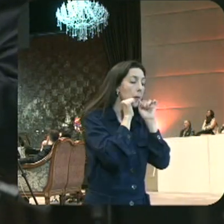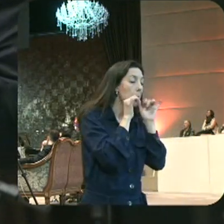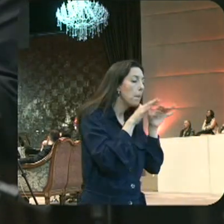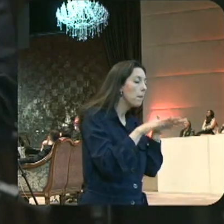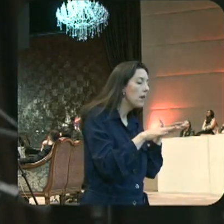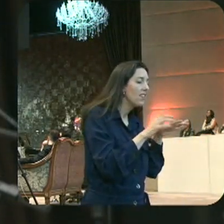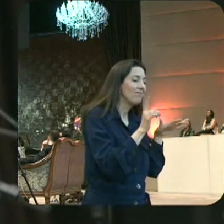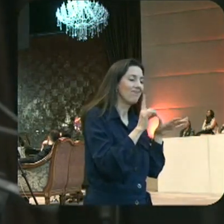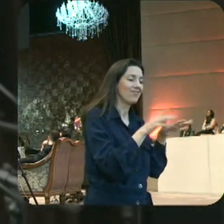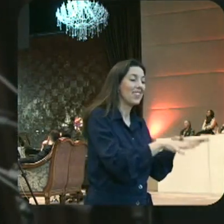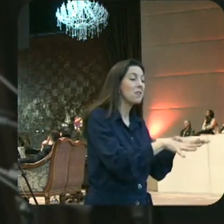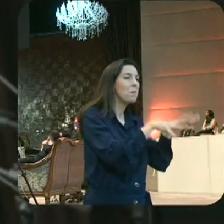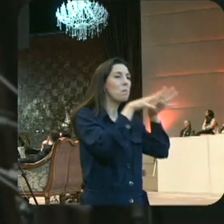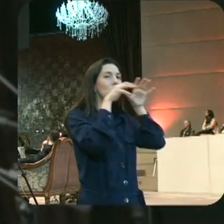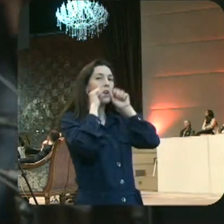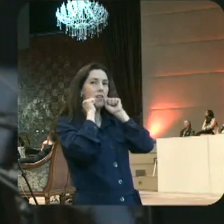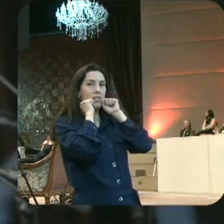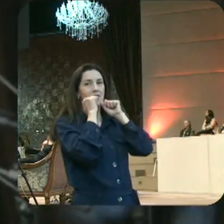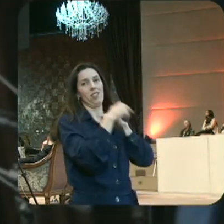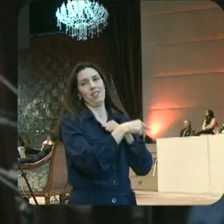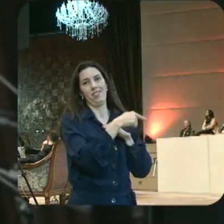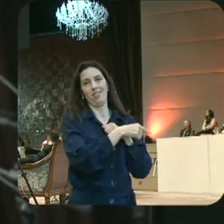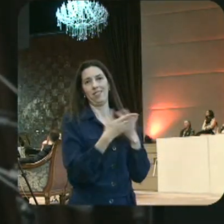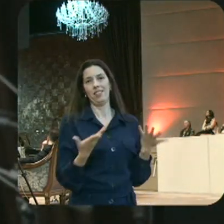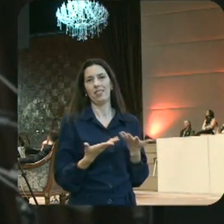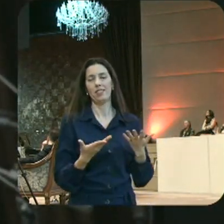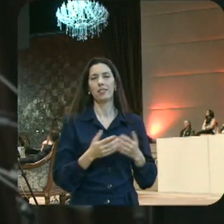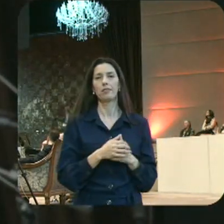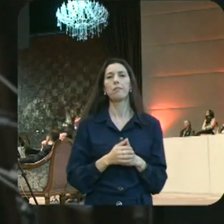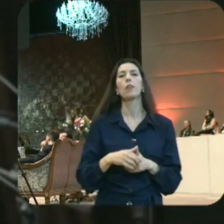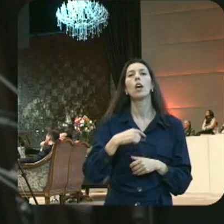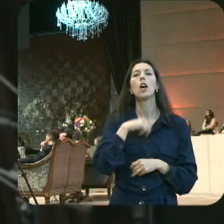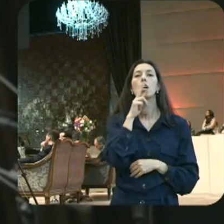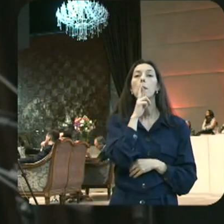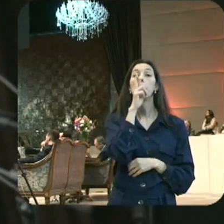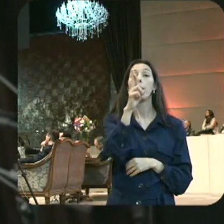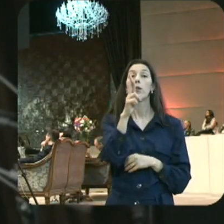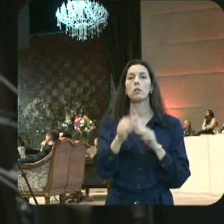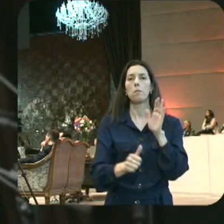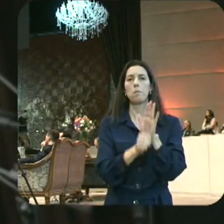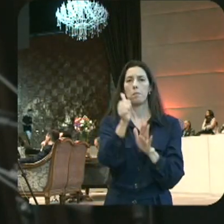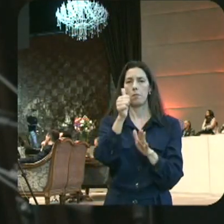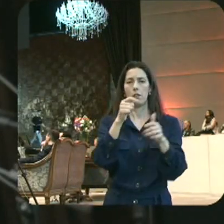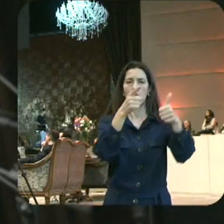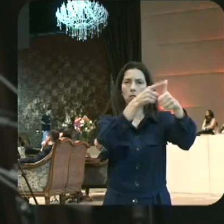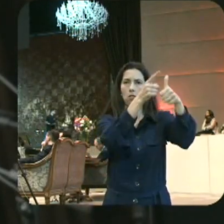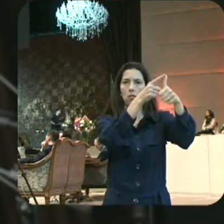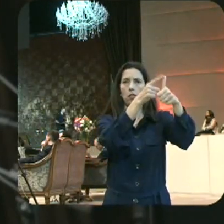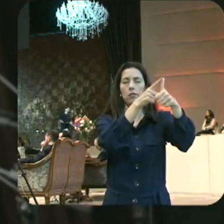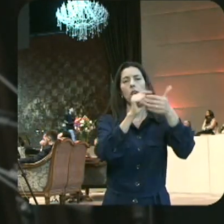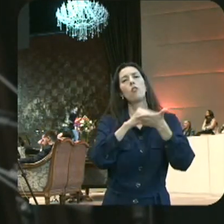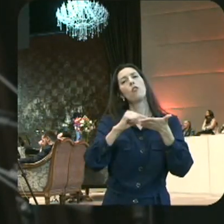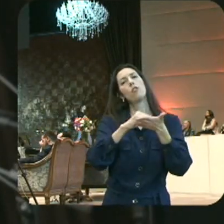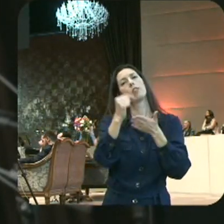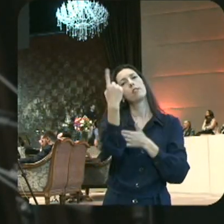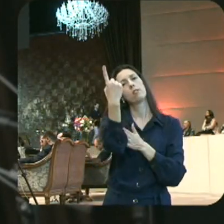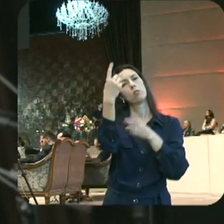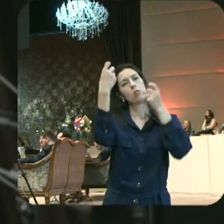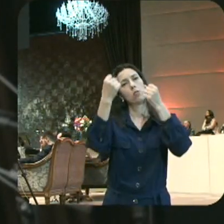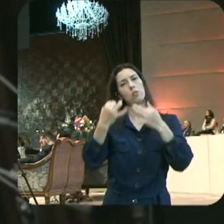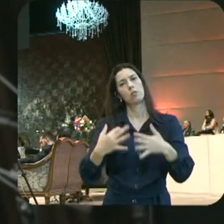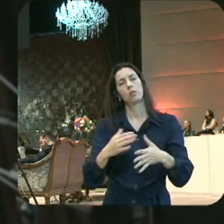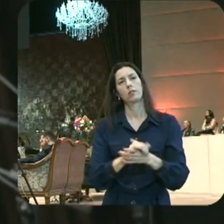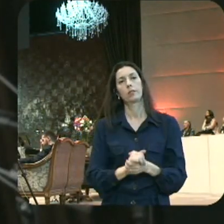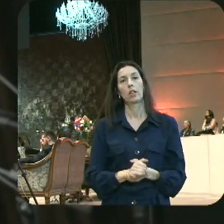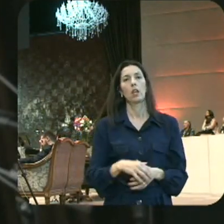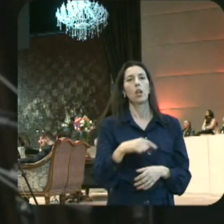armadilha na minha vida. Primeira resposta que eu encontrei para isso está no versículo 1 que a gente acabou de ler: mas os